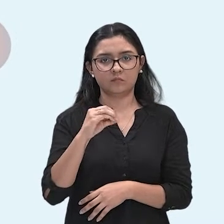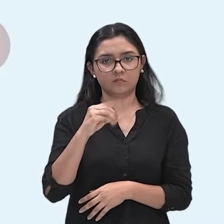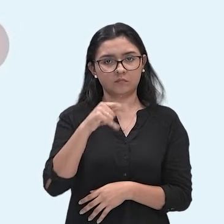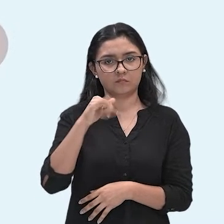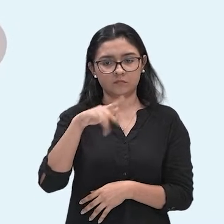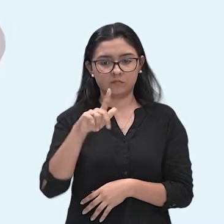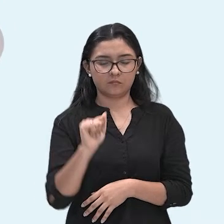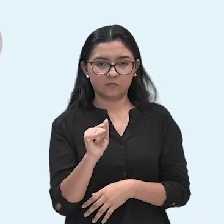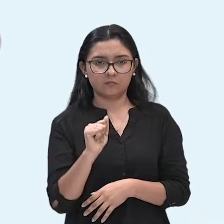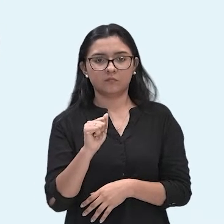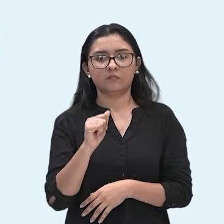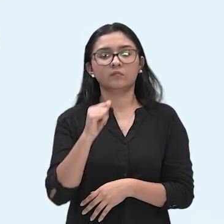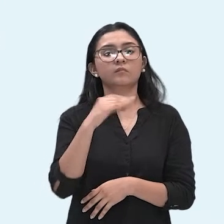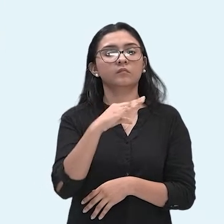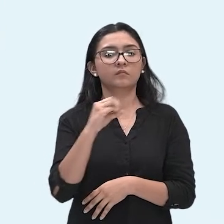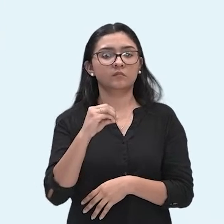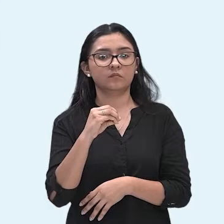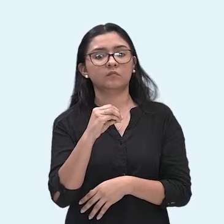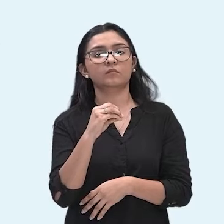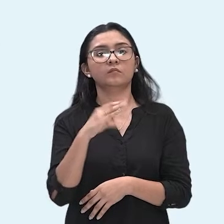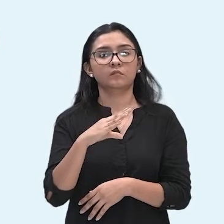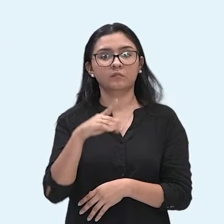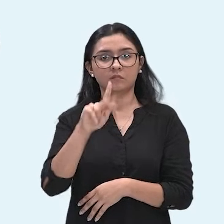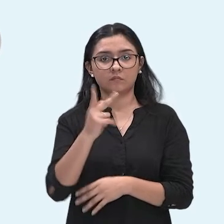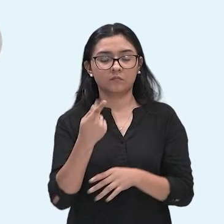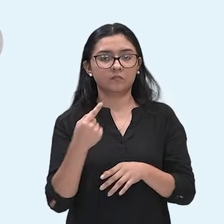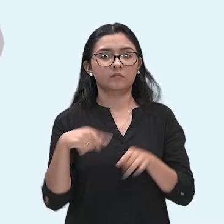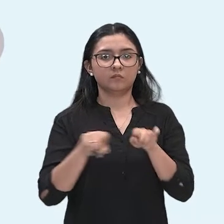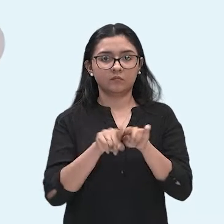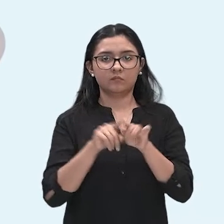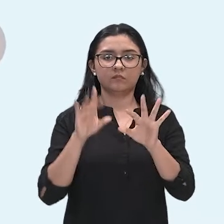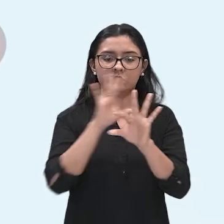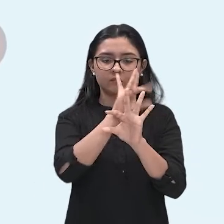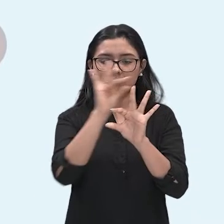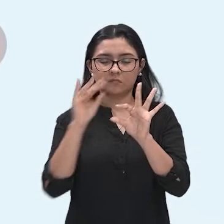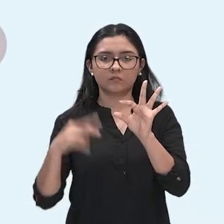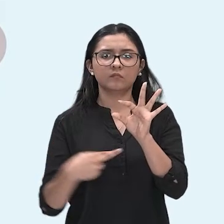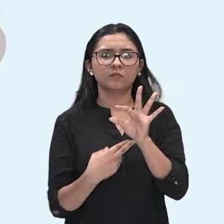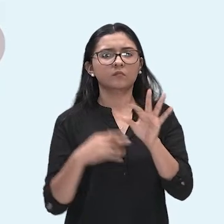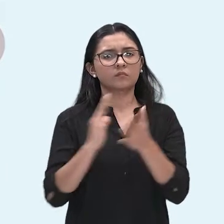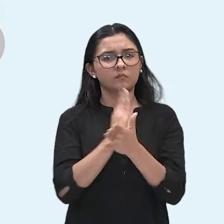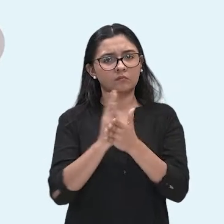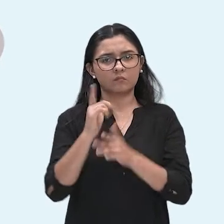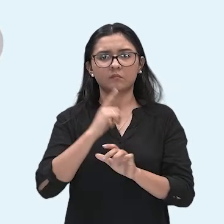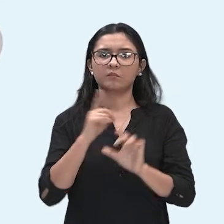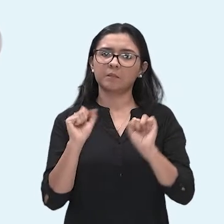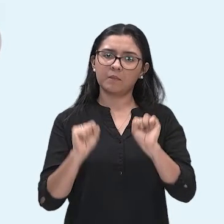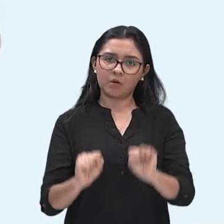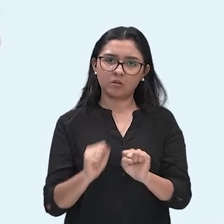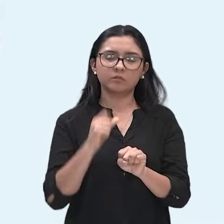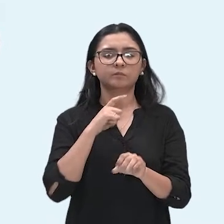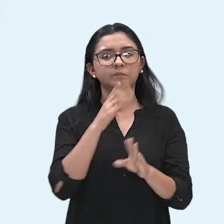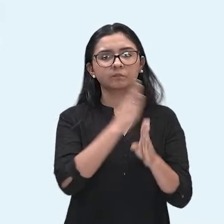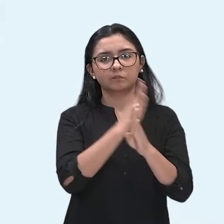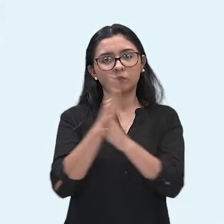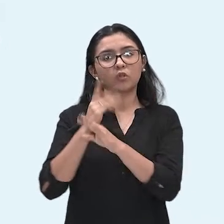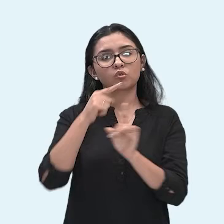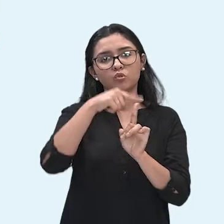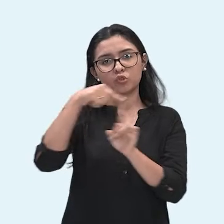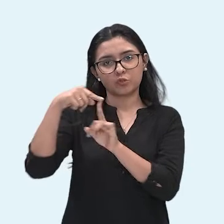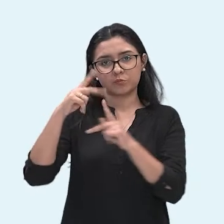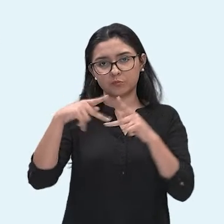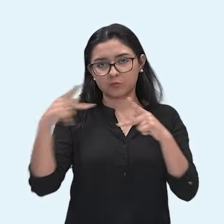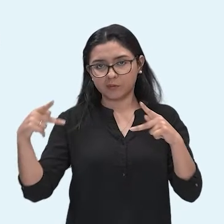COOH, de outro aminoácido. Alguns aminoácidos especiais podem estar presentes em alguns tipos de